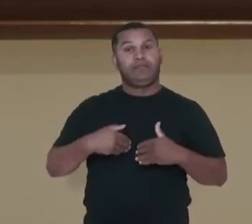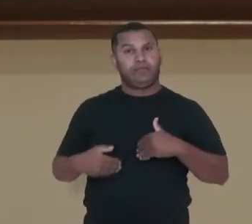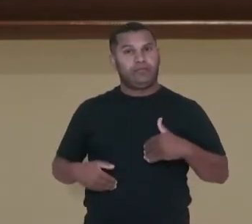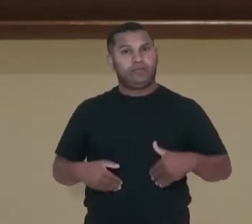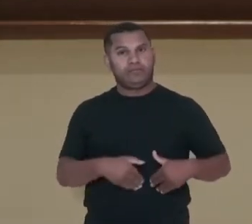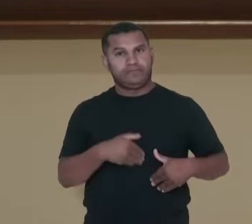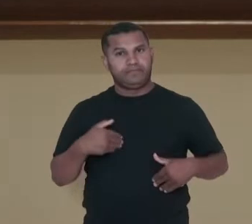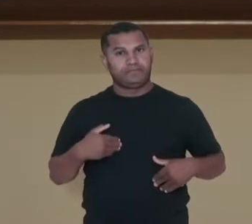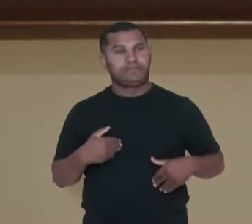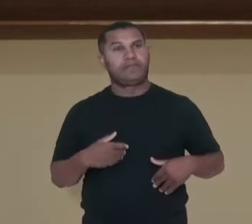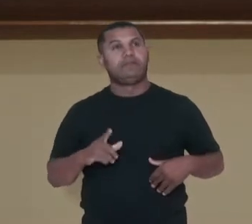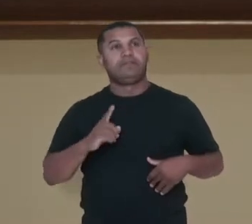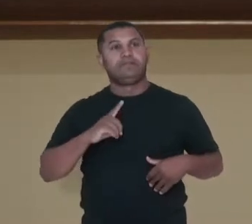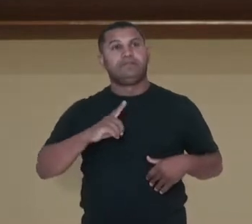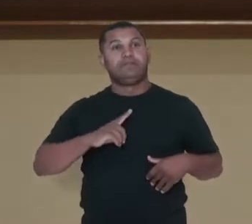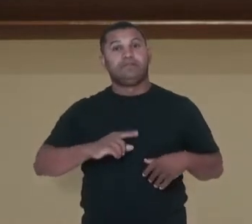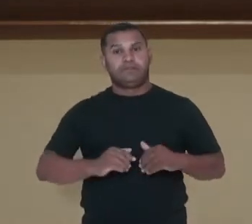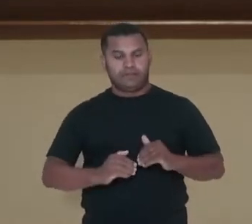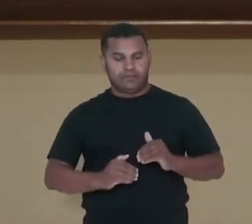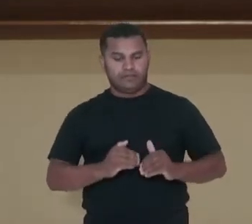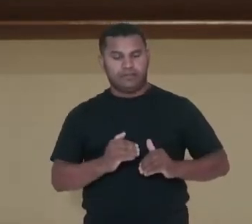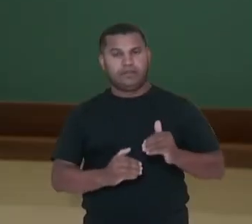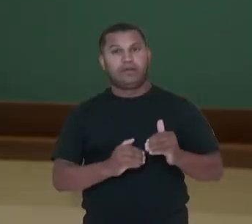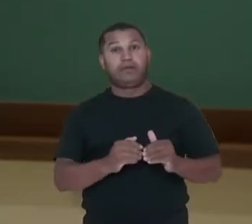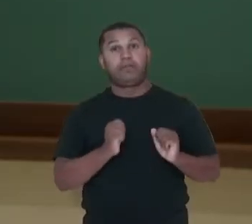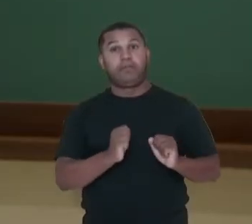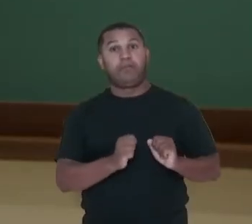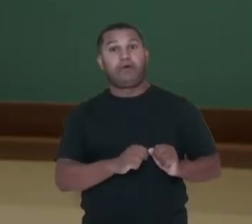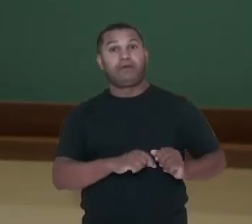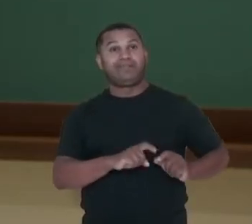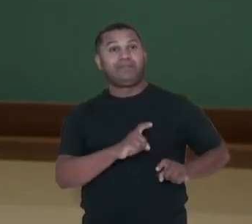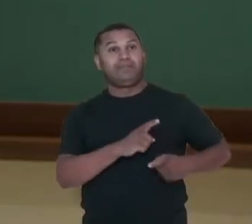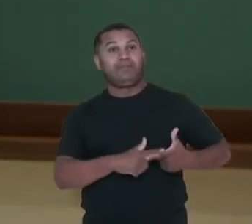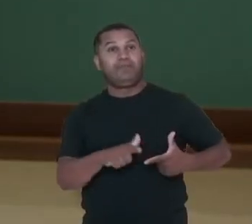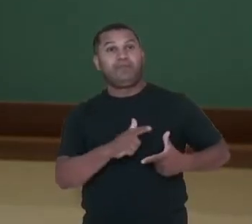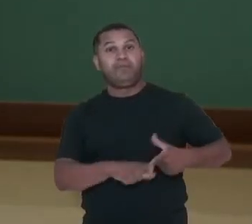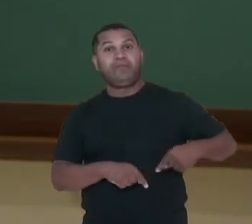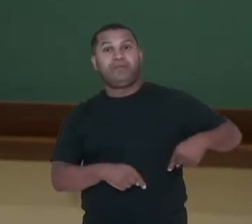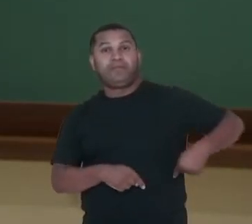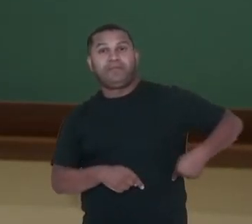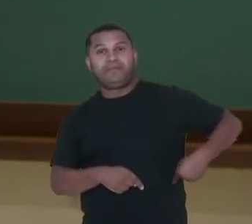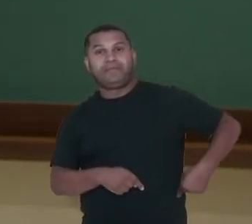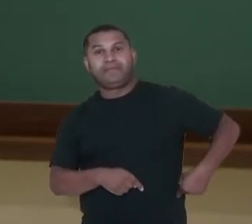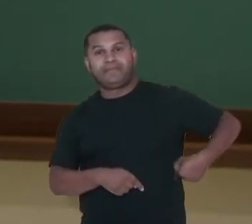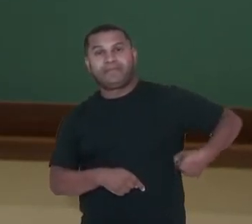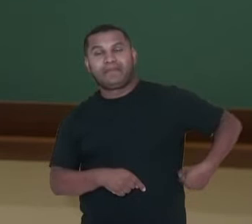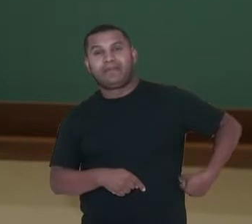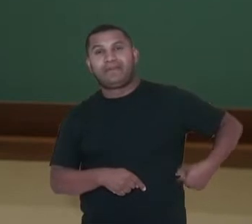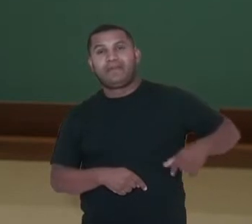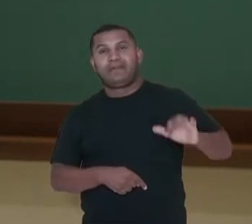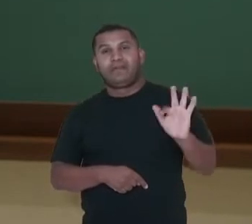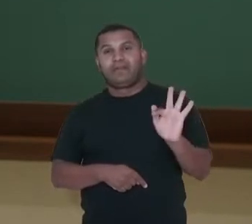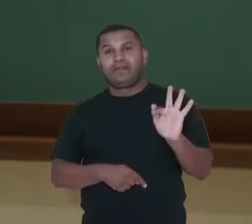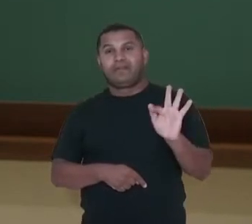agredido o fígado, por exemplo. Aí que está o problema. Vai no médico? Vai